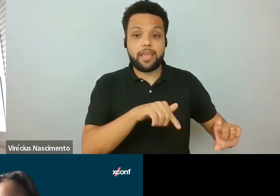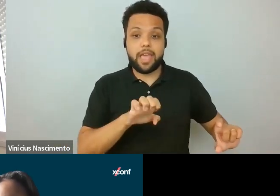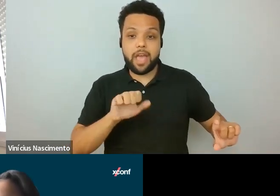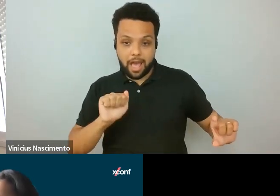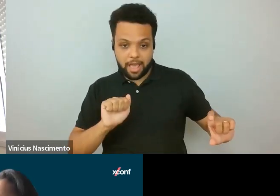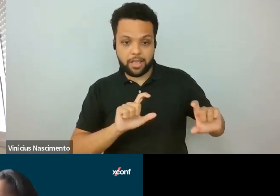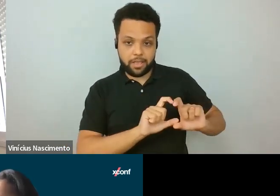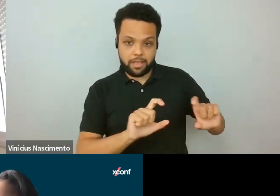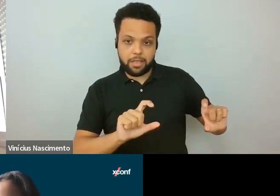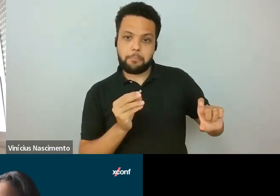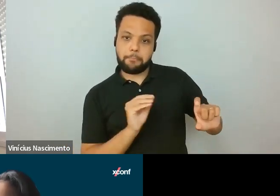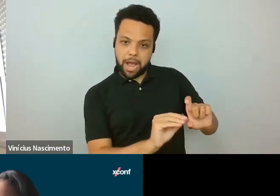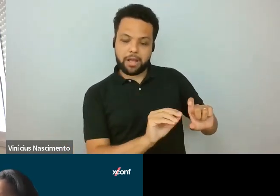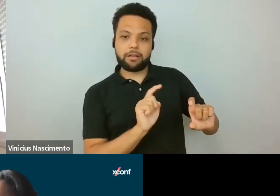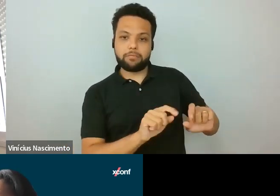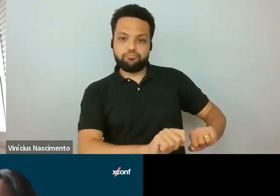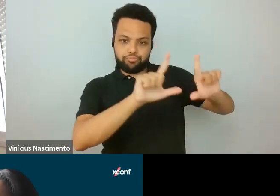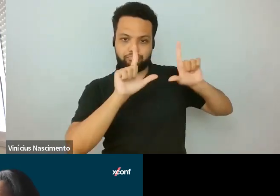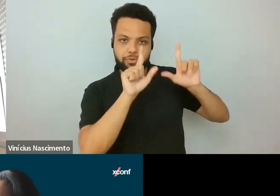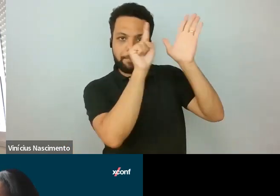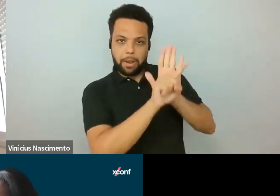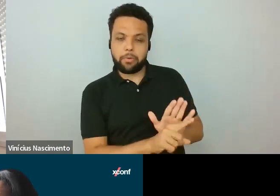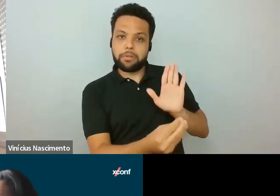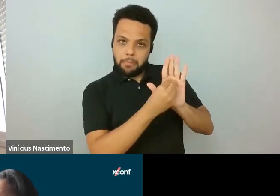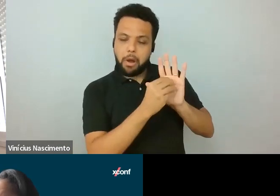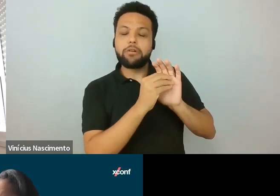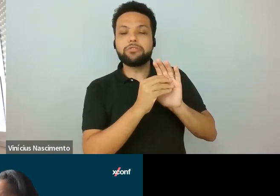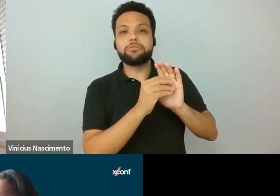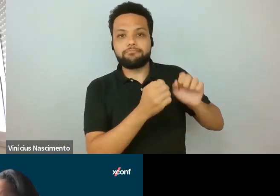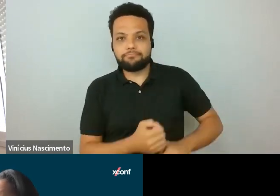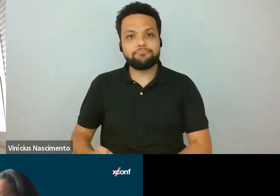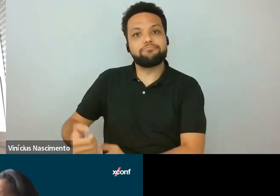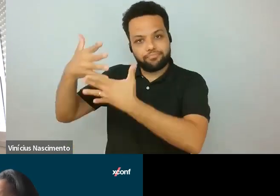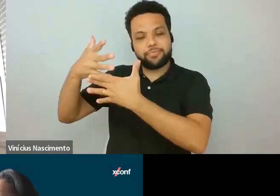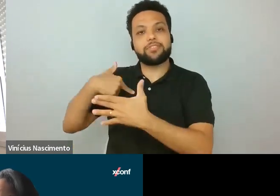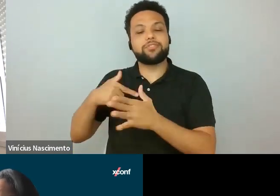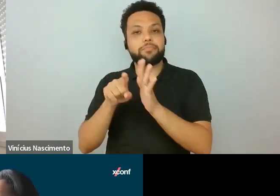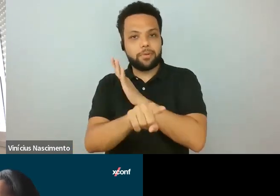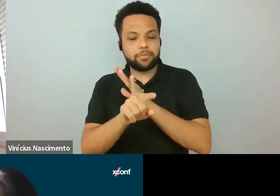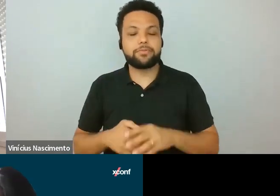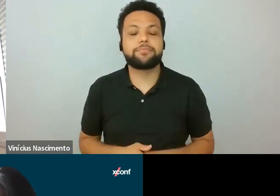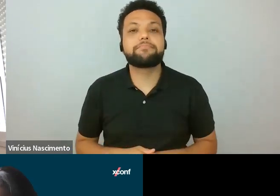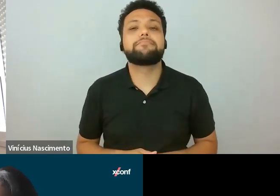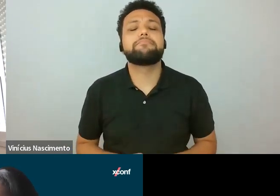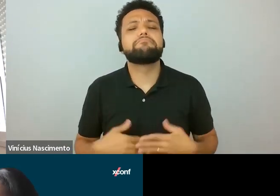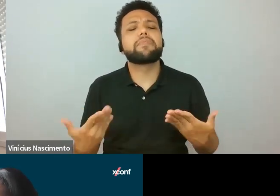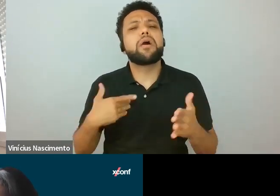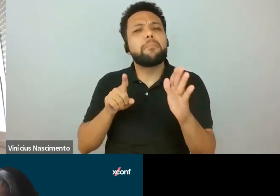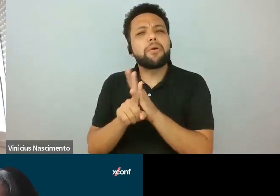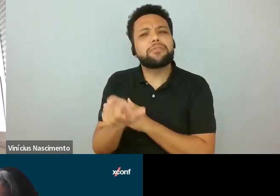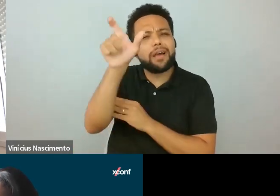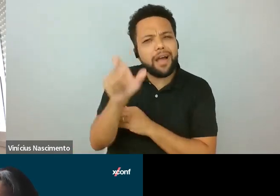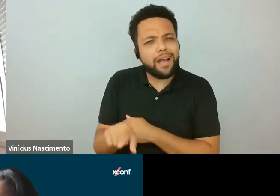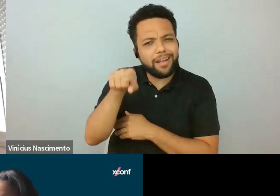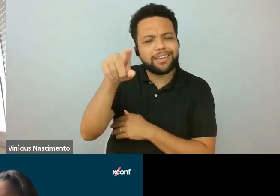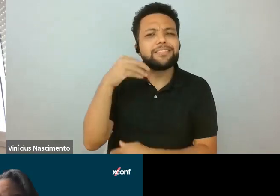e colocar as suas perguntas e comentários, tá bom? A pergunta que a gente já tem aqui, Vitor, é sobre a tua experiência. Tu já teve